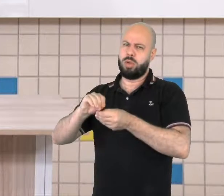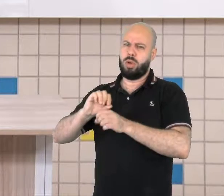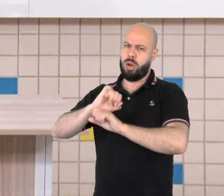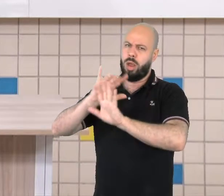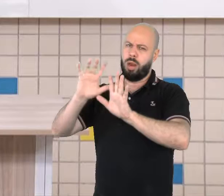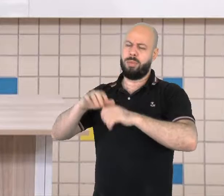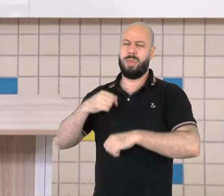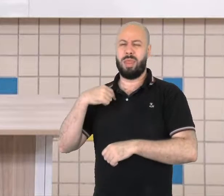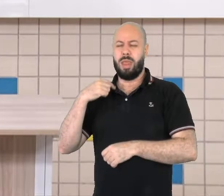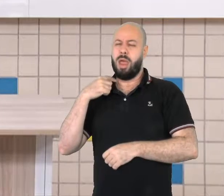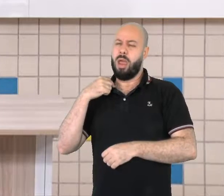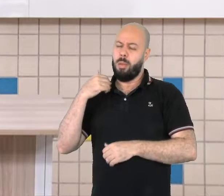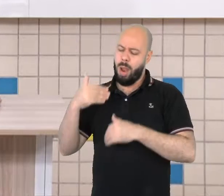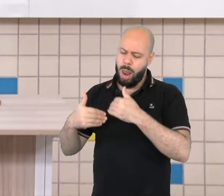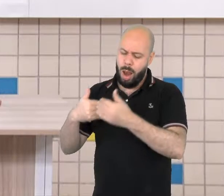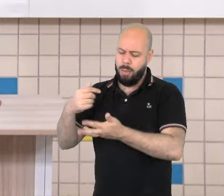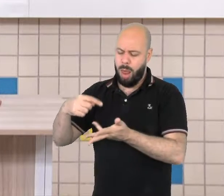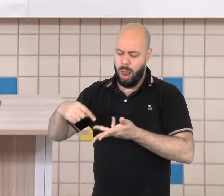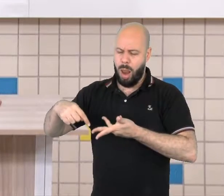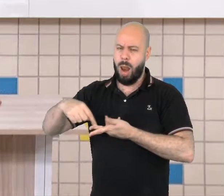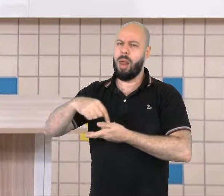tem muitos mais